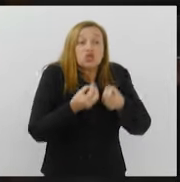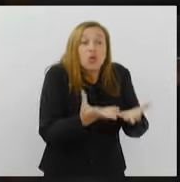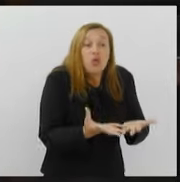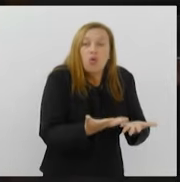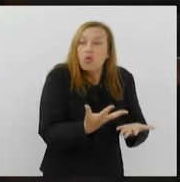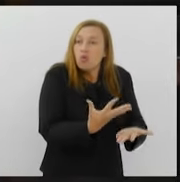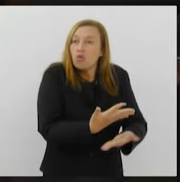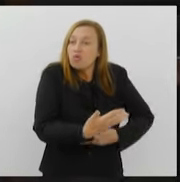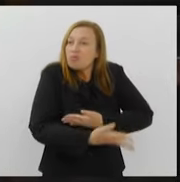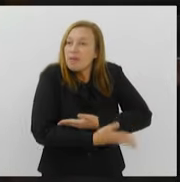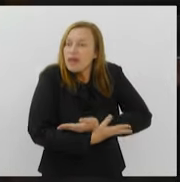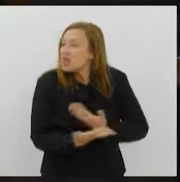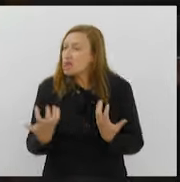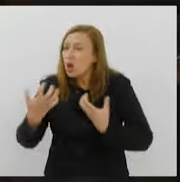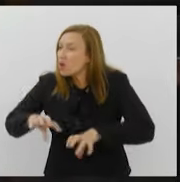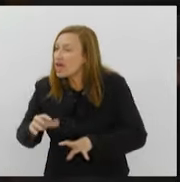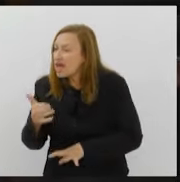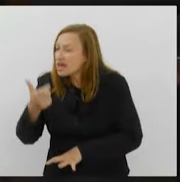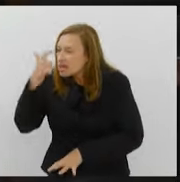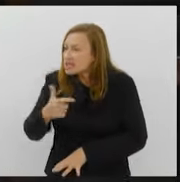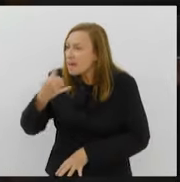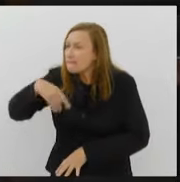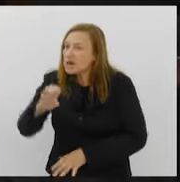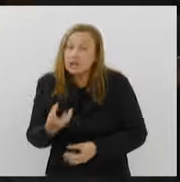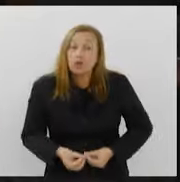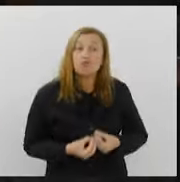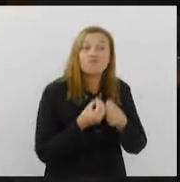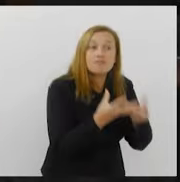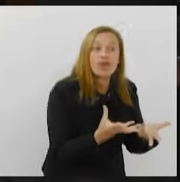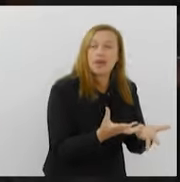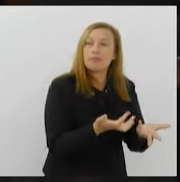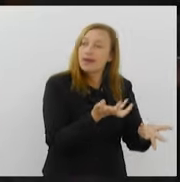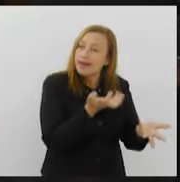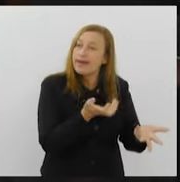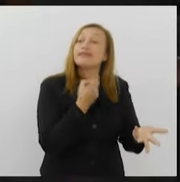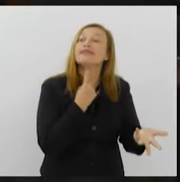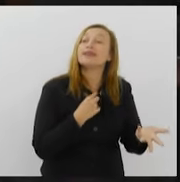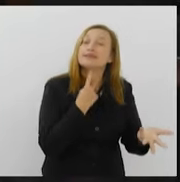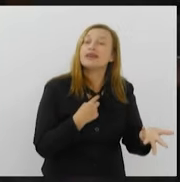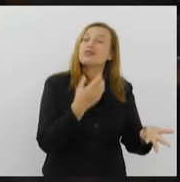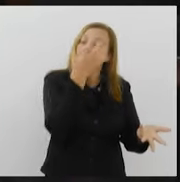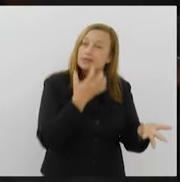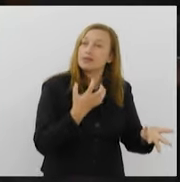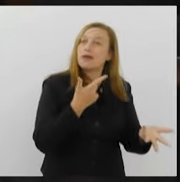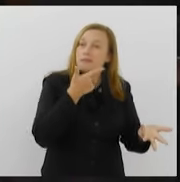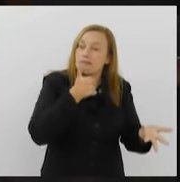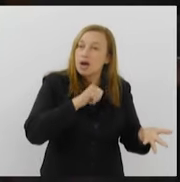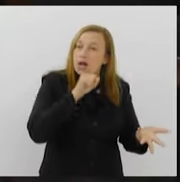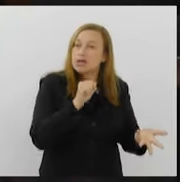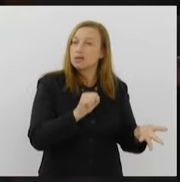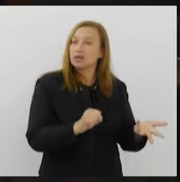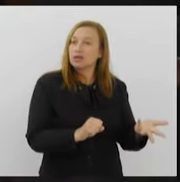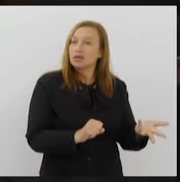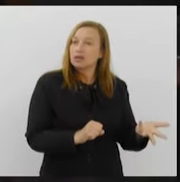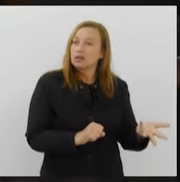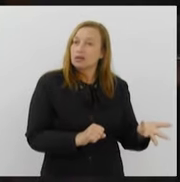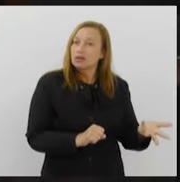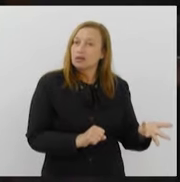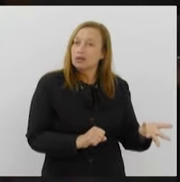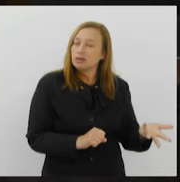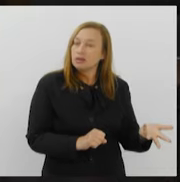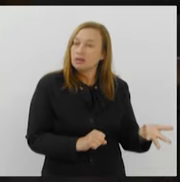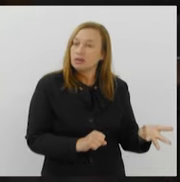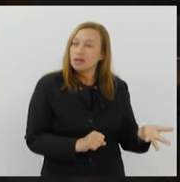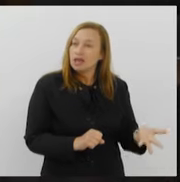ser, não seja. Dê para quem quer, quem pode, quem de fato quer desfrutar da maternidade, que é um